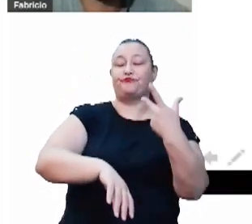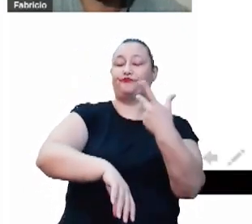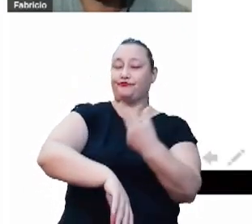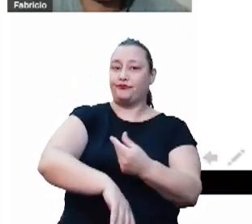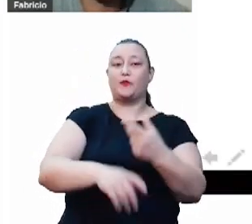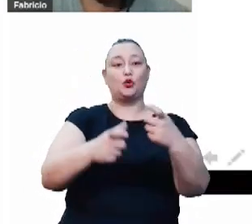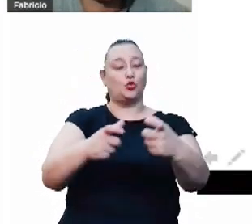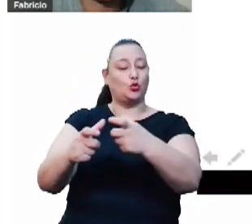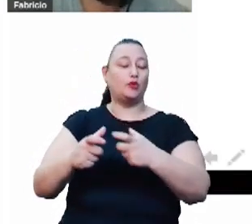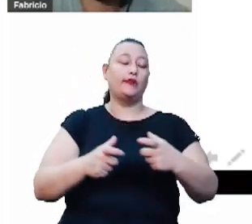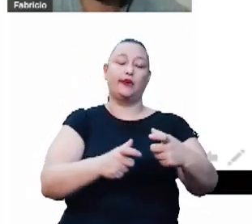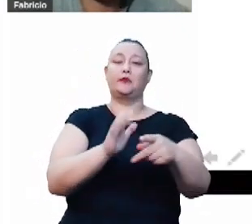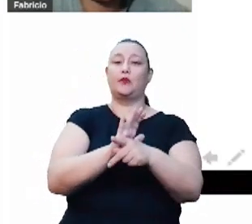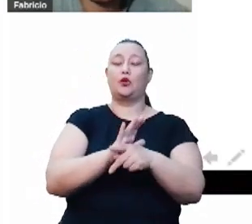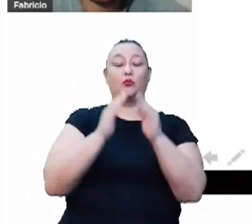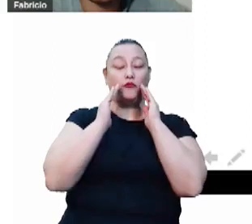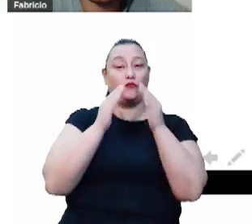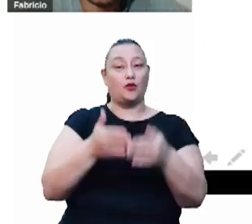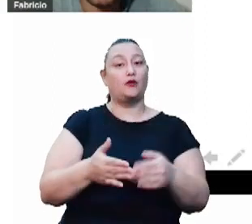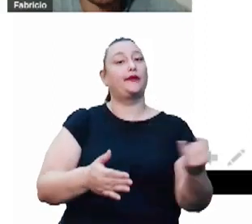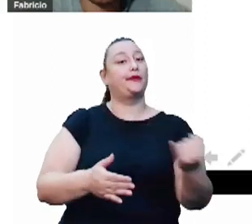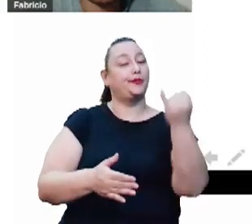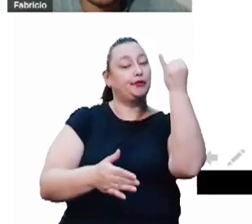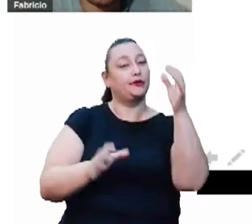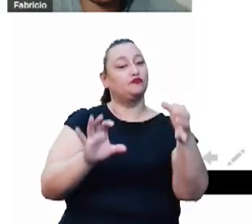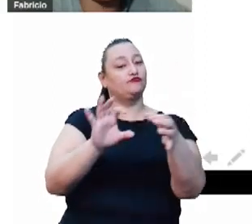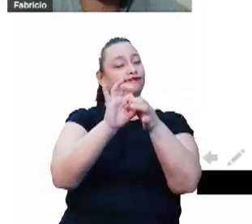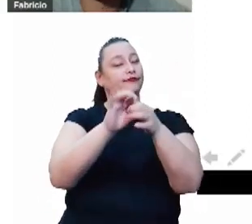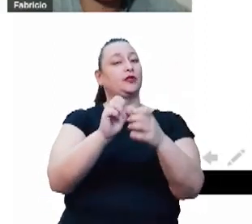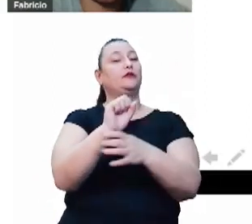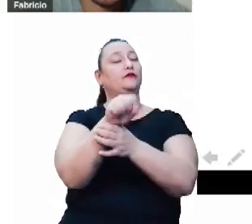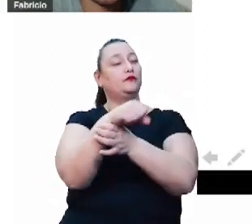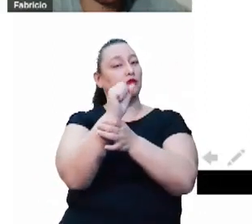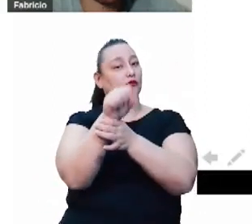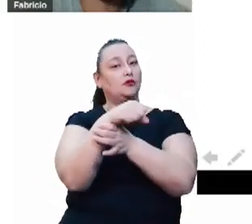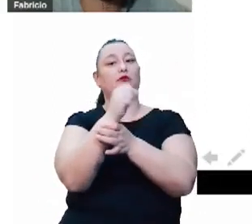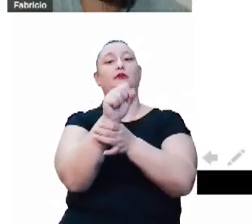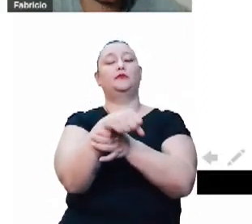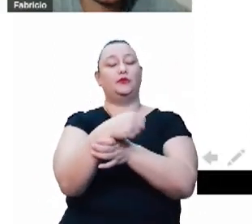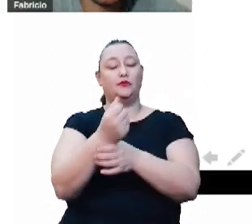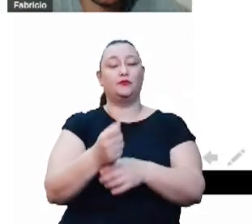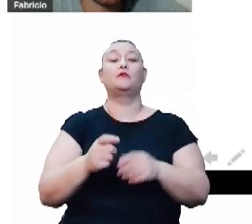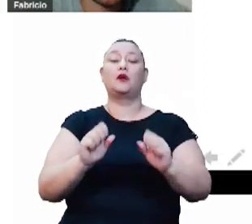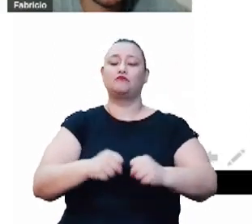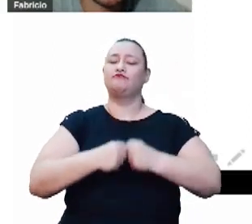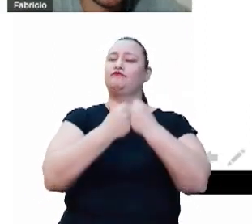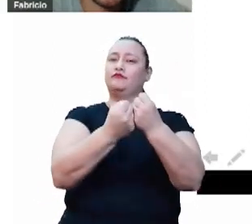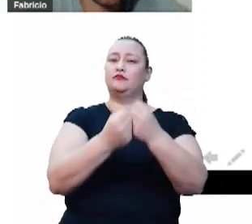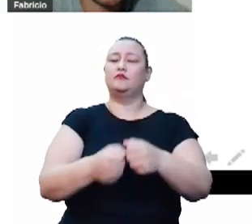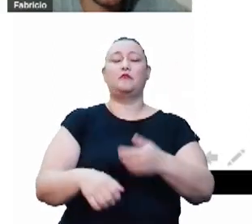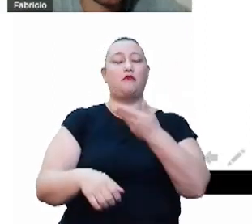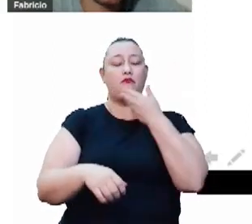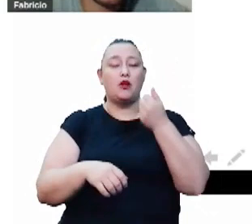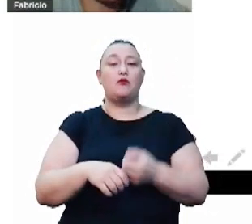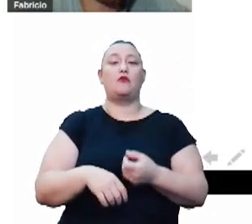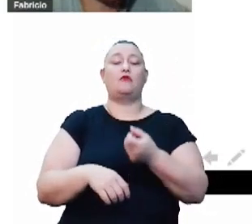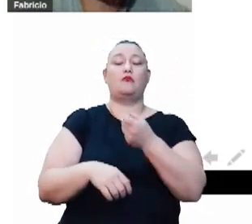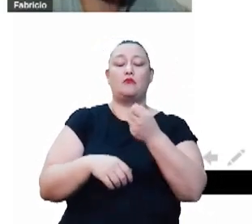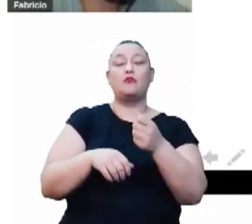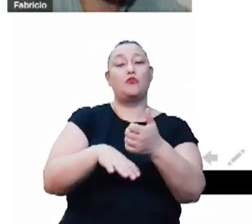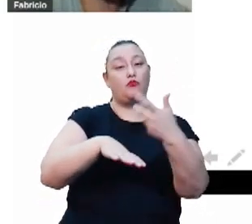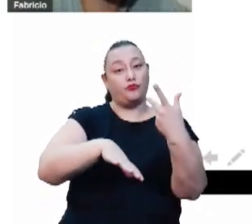repetidas, sequenciais. É importante associar a fisioterapia e o alongamento para potencializar o efeito desse medicamento,